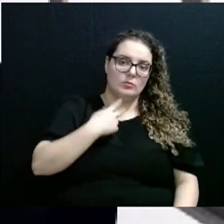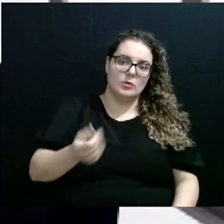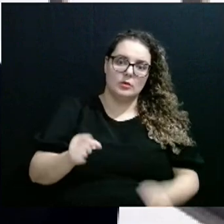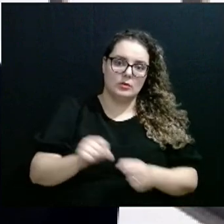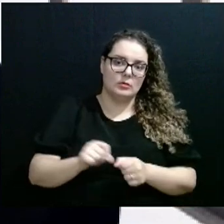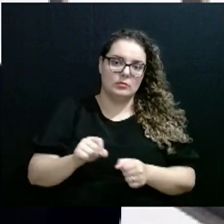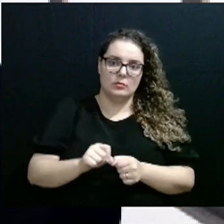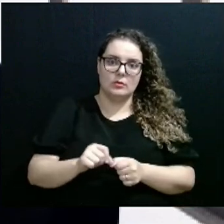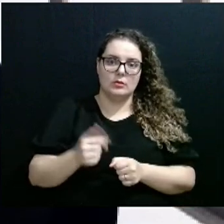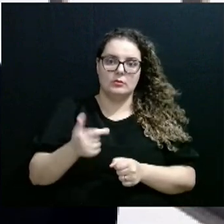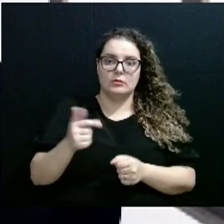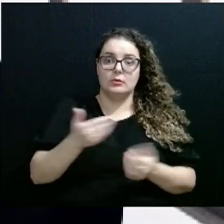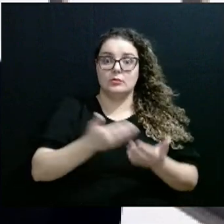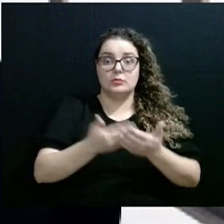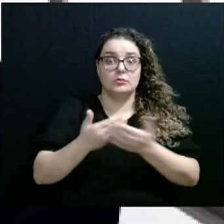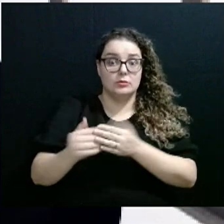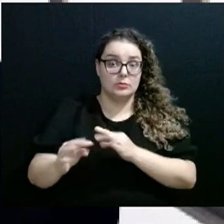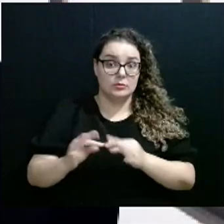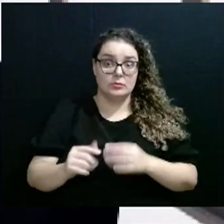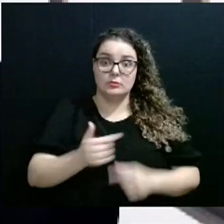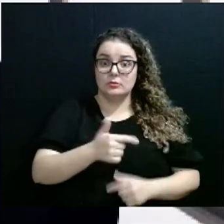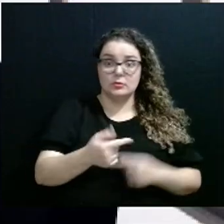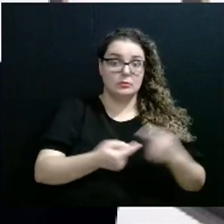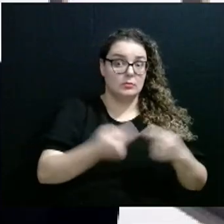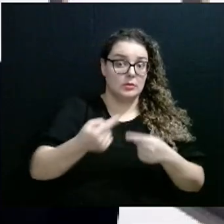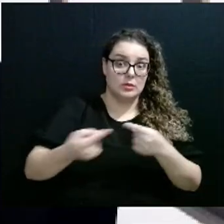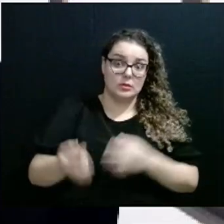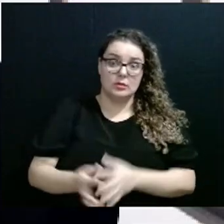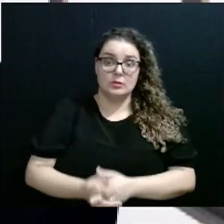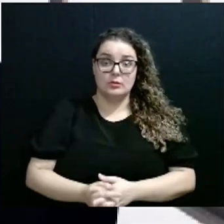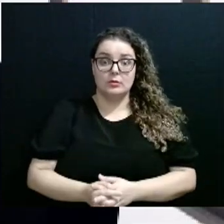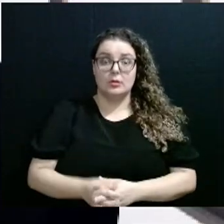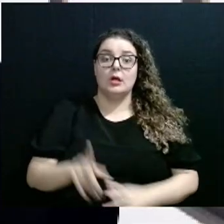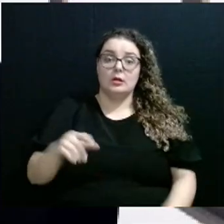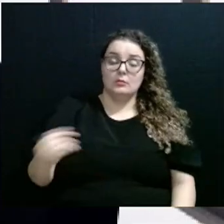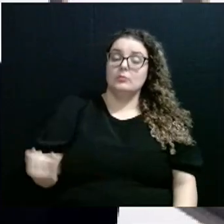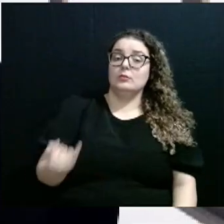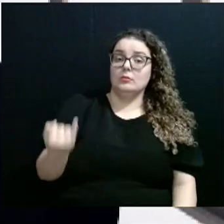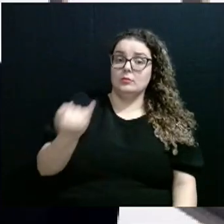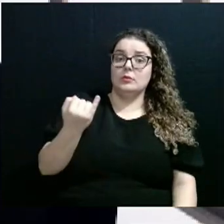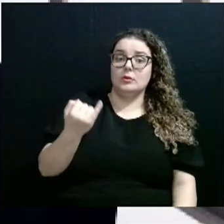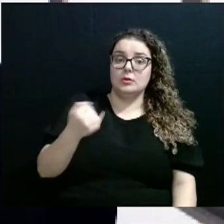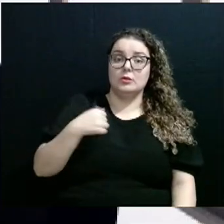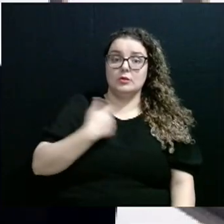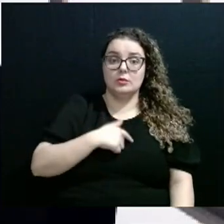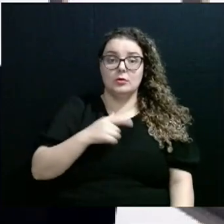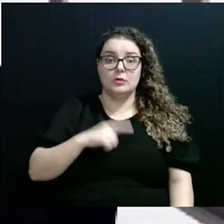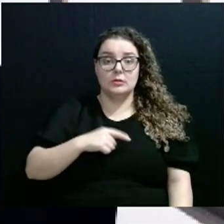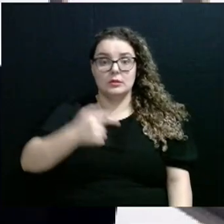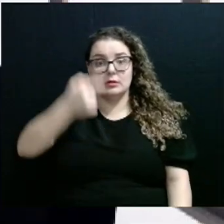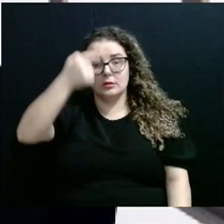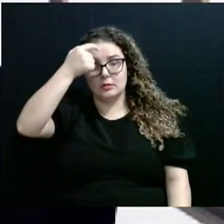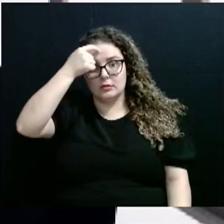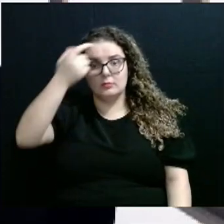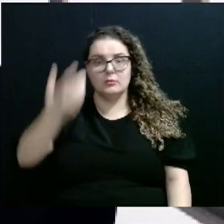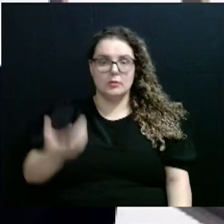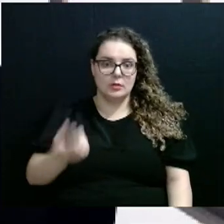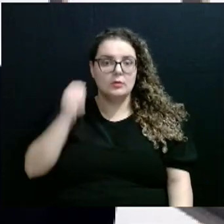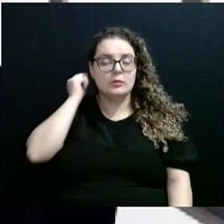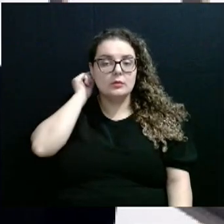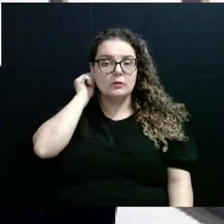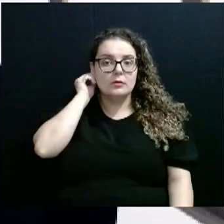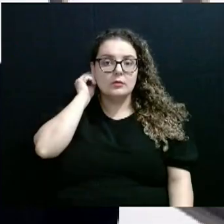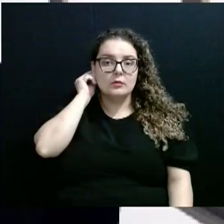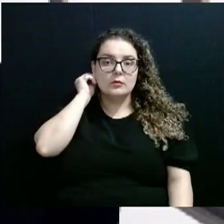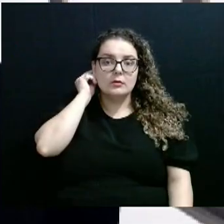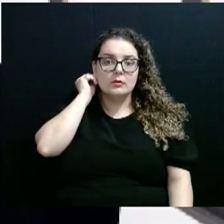técnico, sem uma discussão. Então, é muito importante que a gente tenha isso em mente, né? Que a gente tem que ter esse bom senso para poder fazer com que as